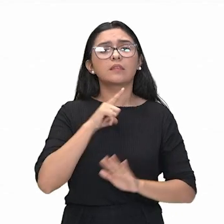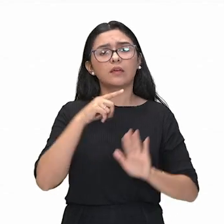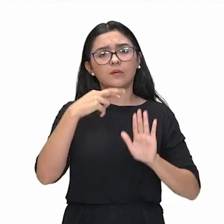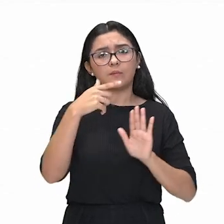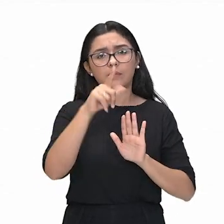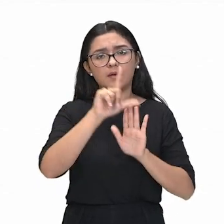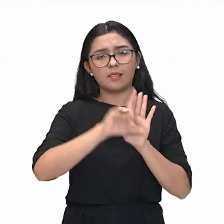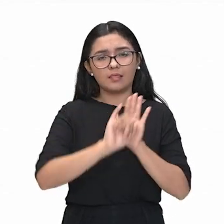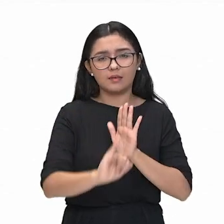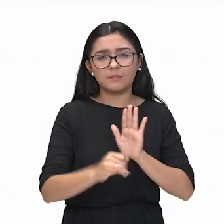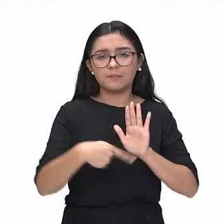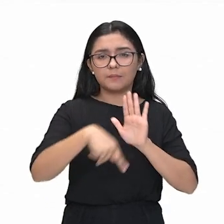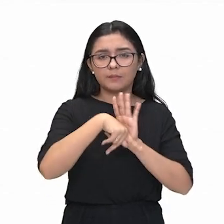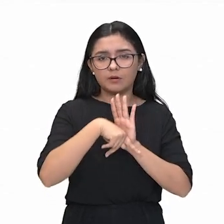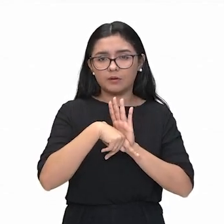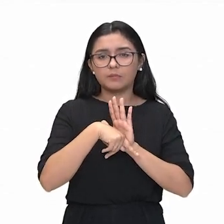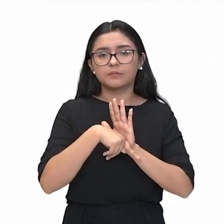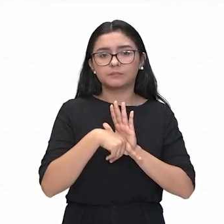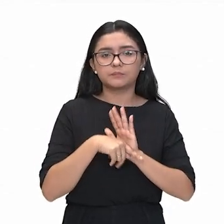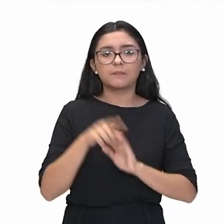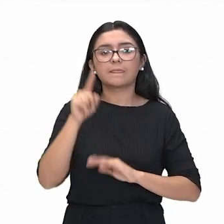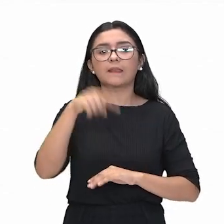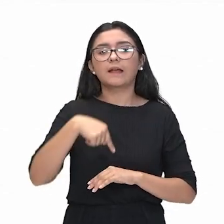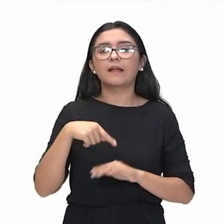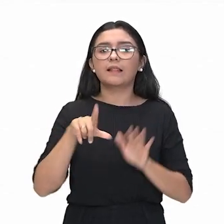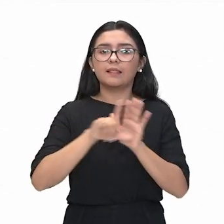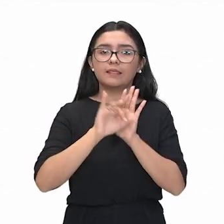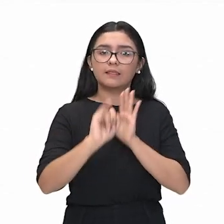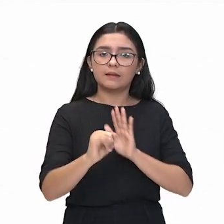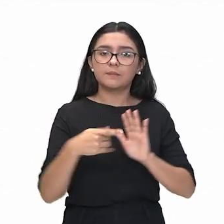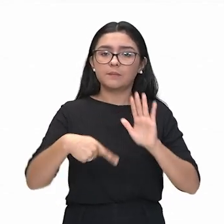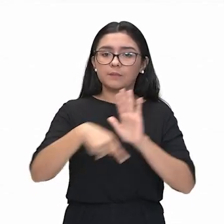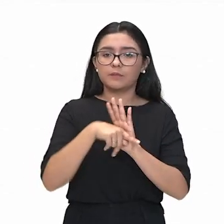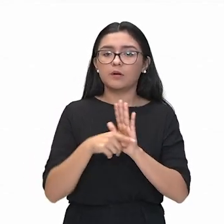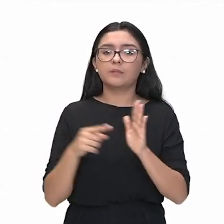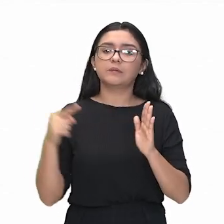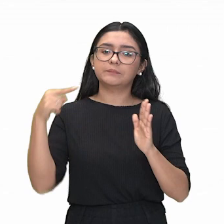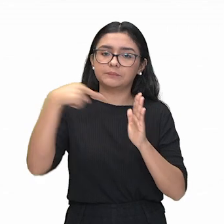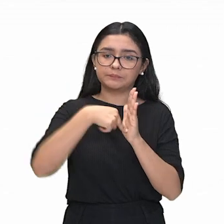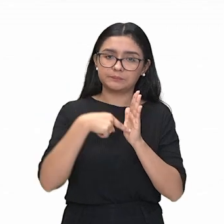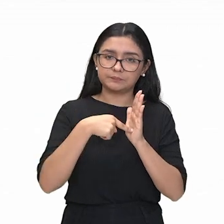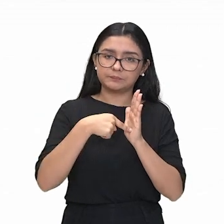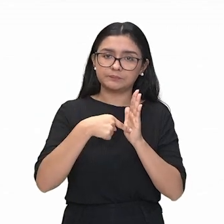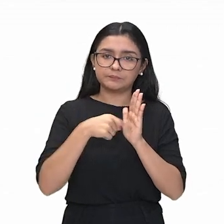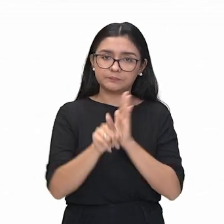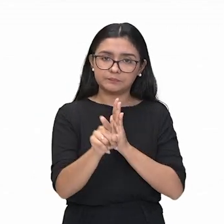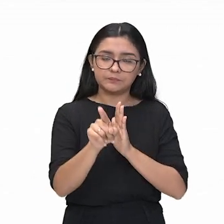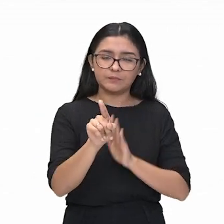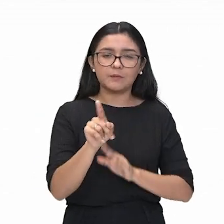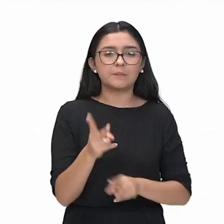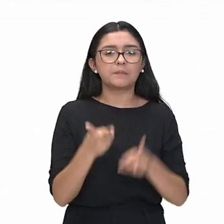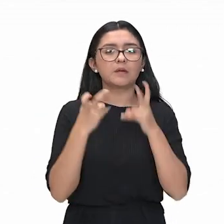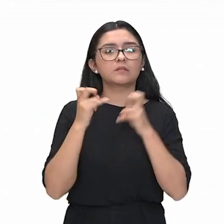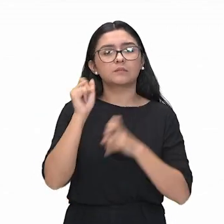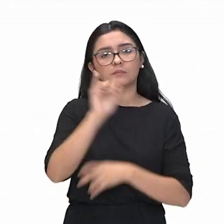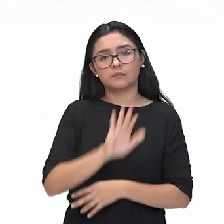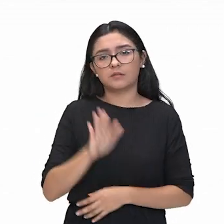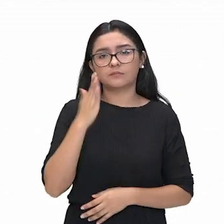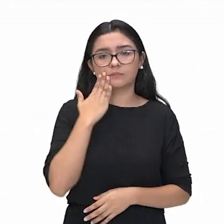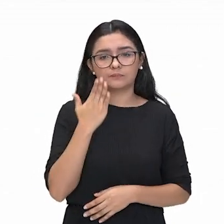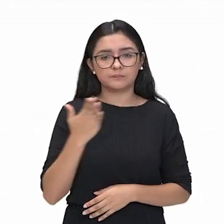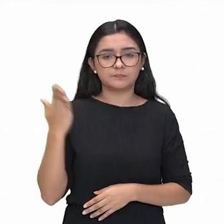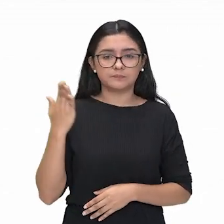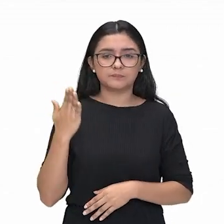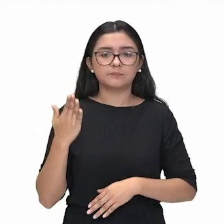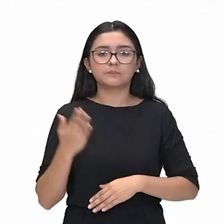Nós chamamos essa lei de lei da reflexão. Olha só esse esquema que mostra exatamente o que